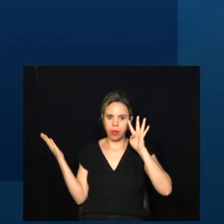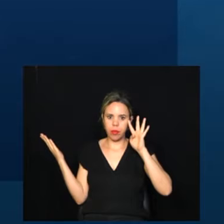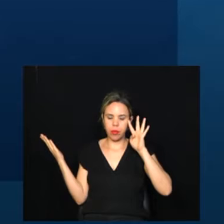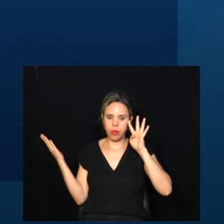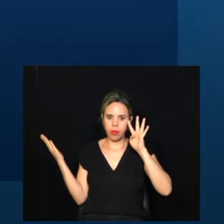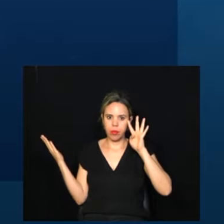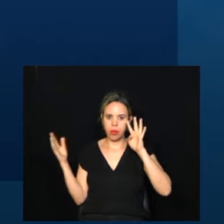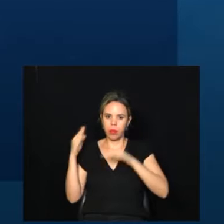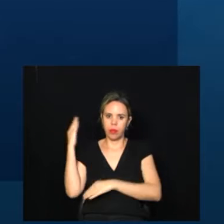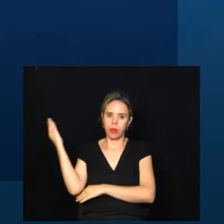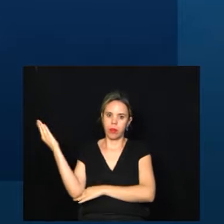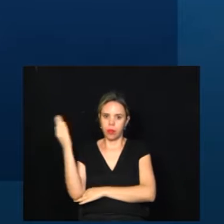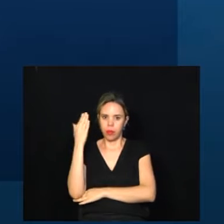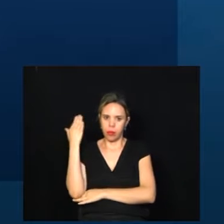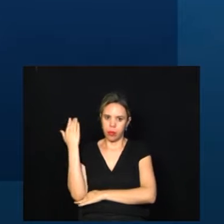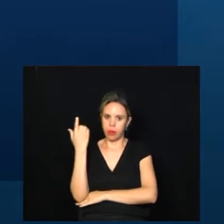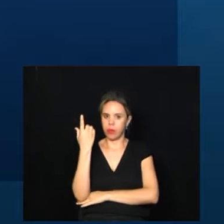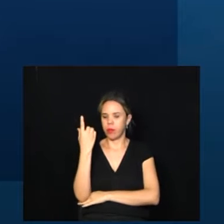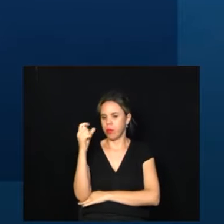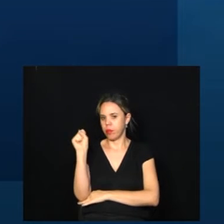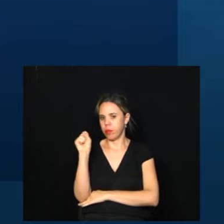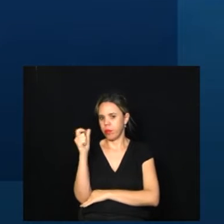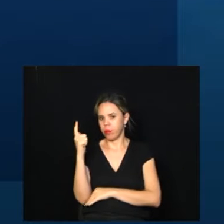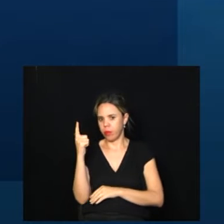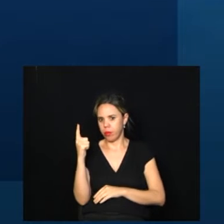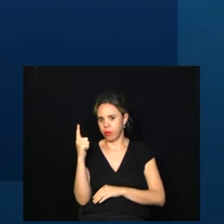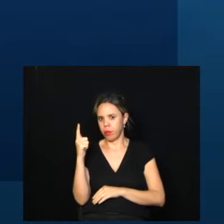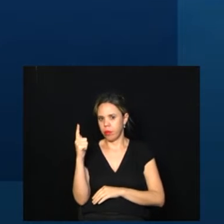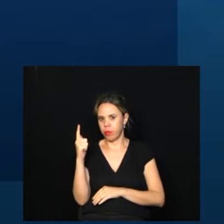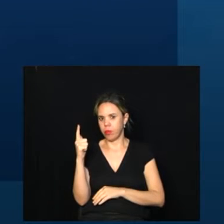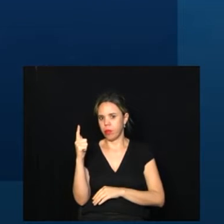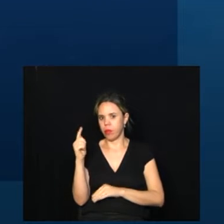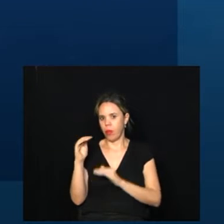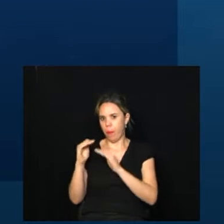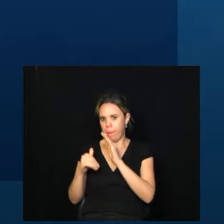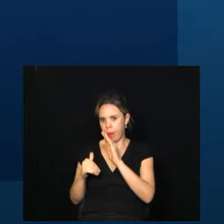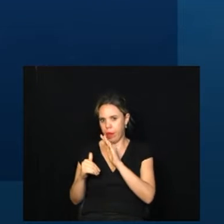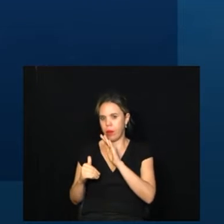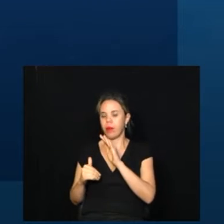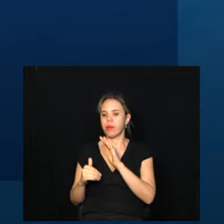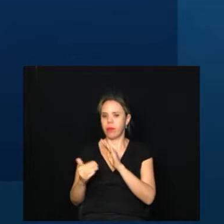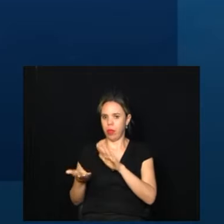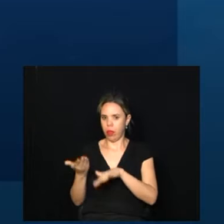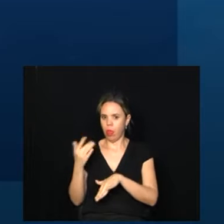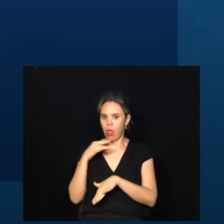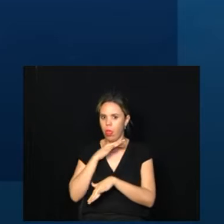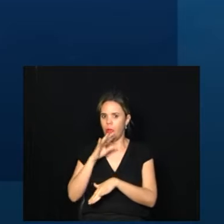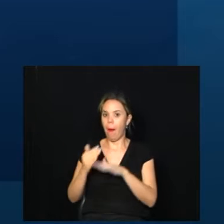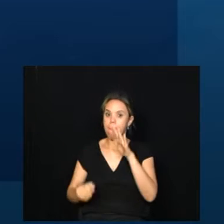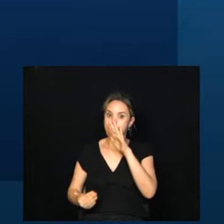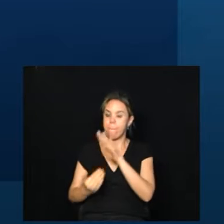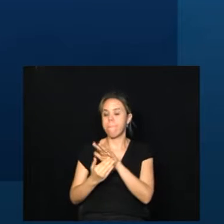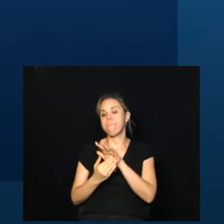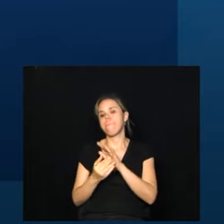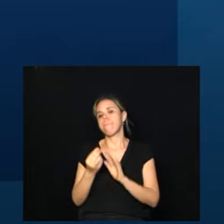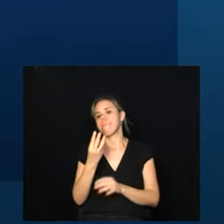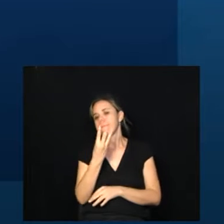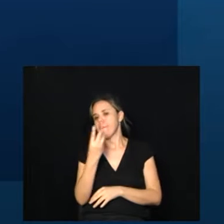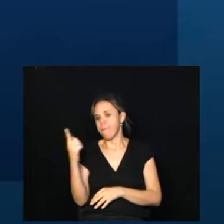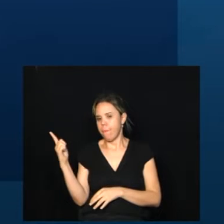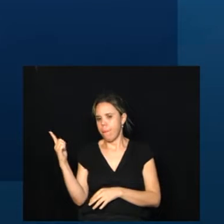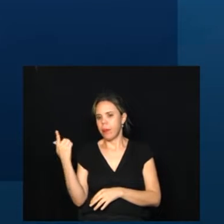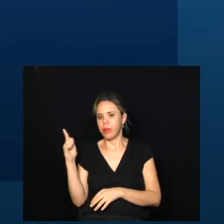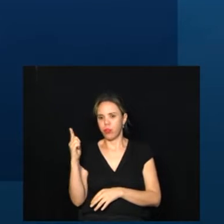as temperaturas. Olha só, mínima de 18 já é uma mínima elevada e a máxima, ao longo do dia